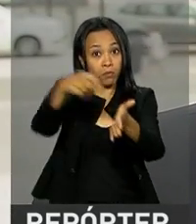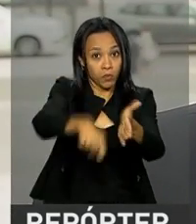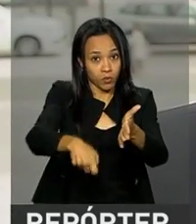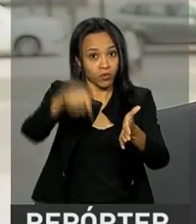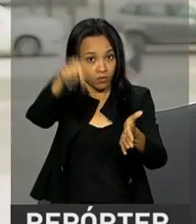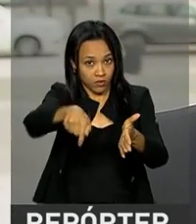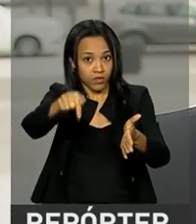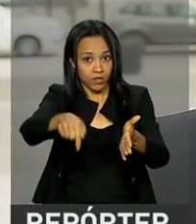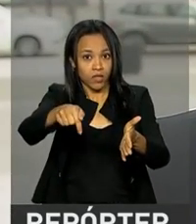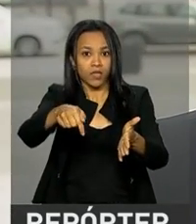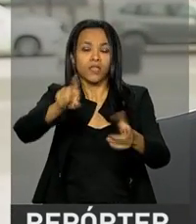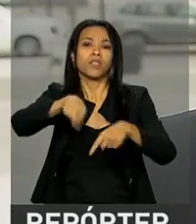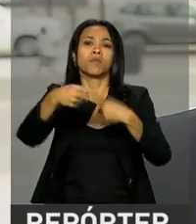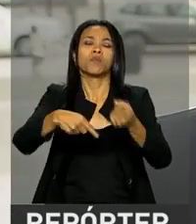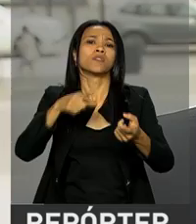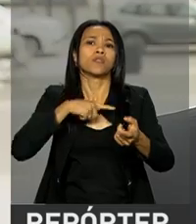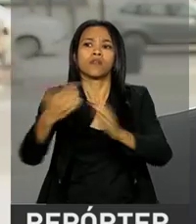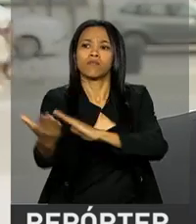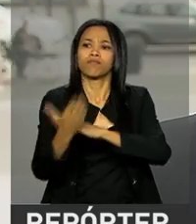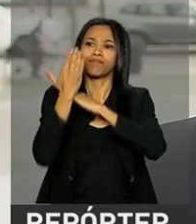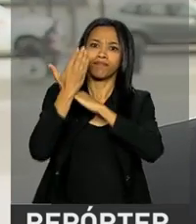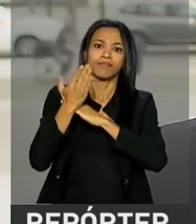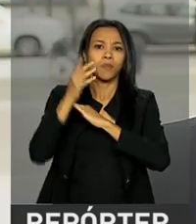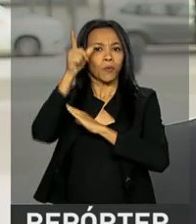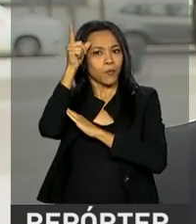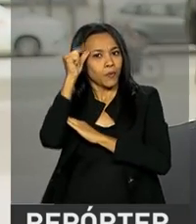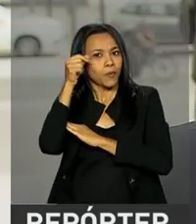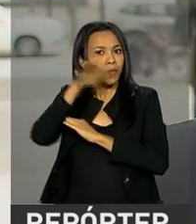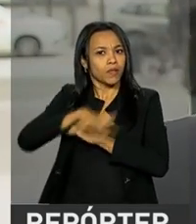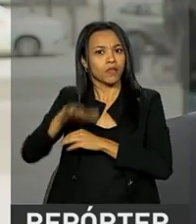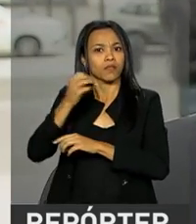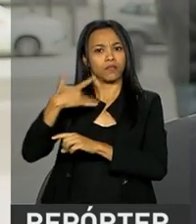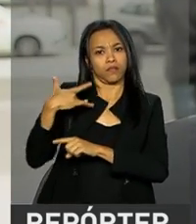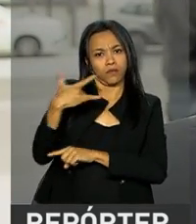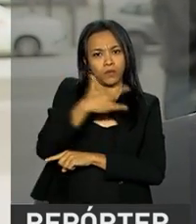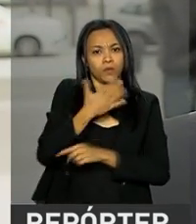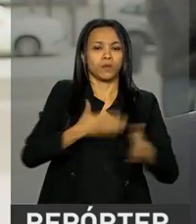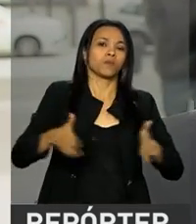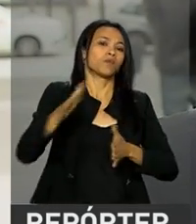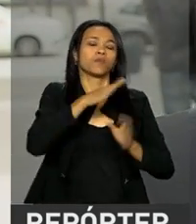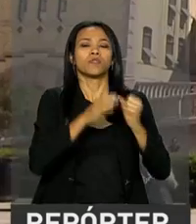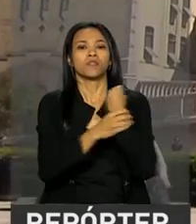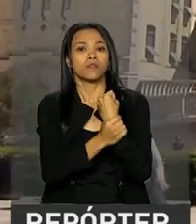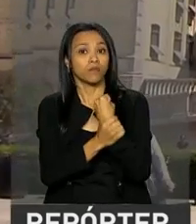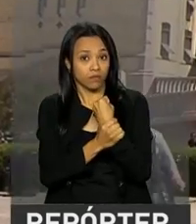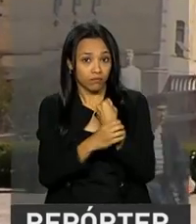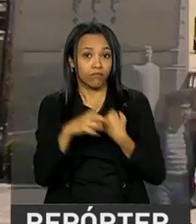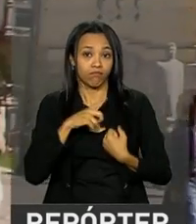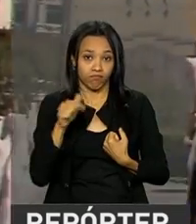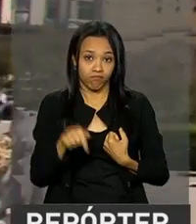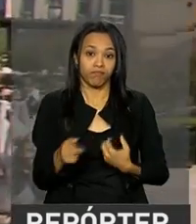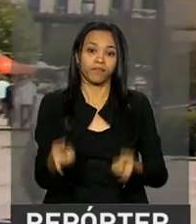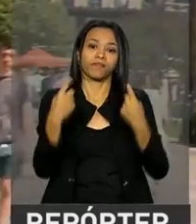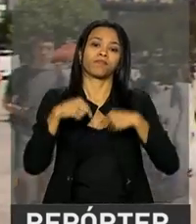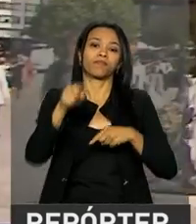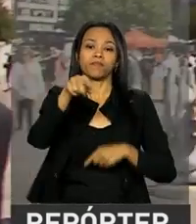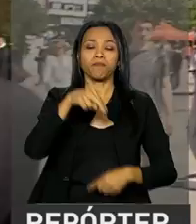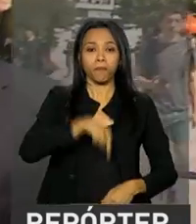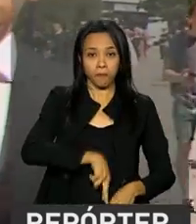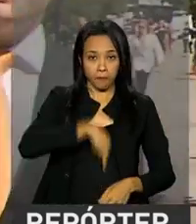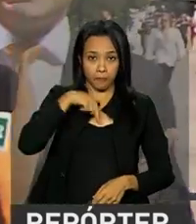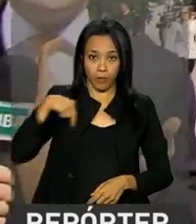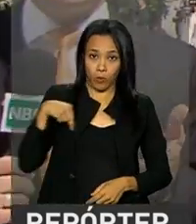imposto Então você tem todos os benefícios tanto na área de saúde quanto na segurança a Noruega também conseguiu